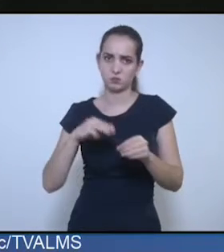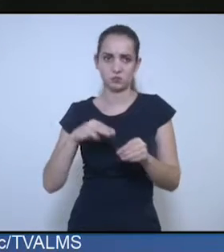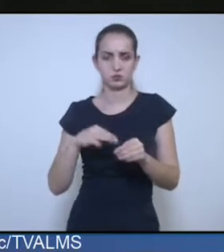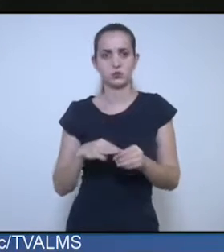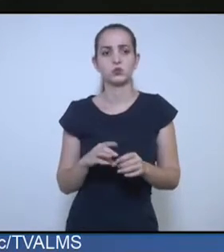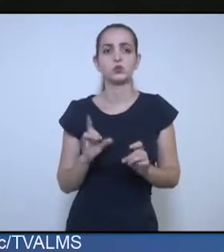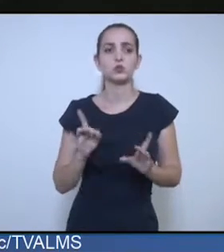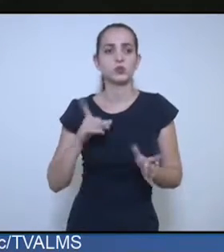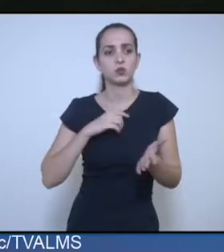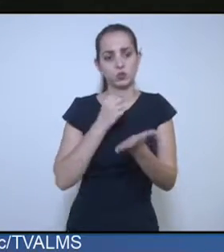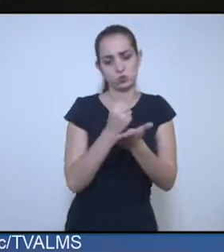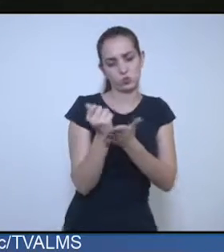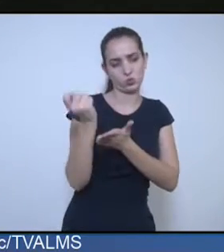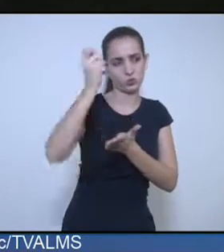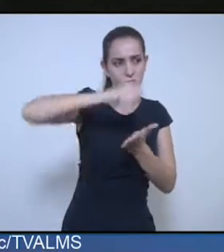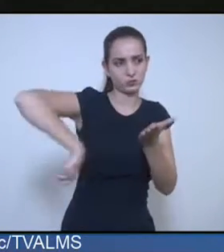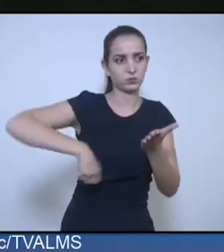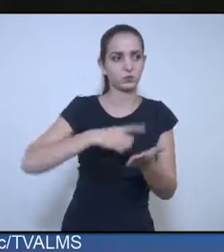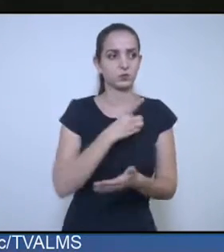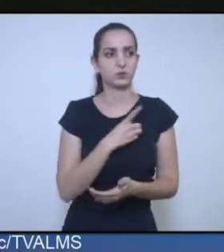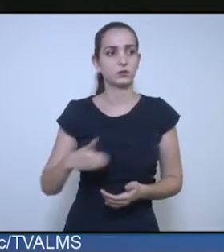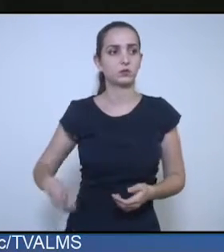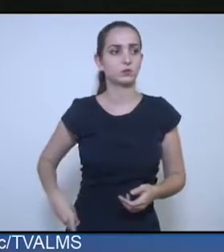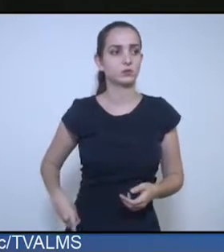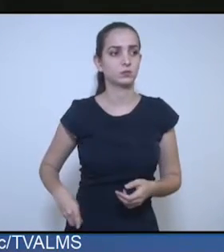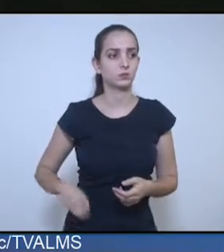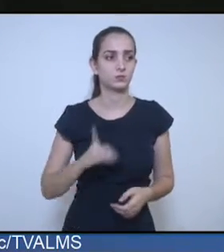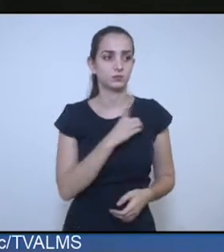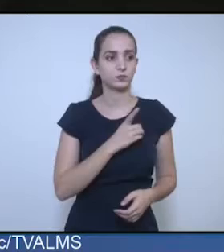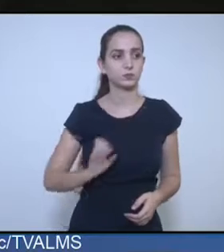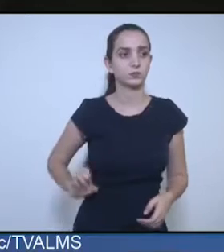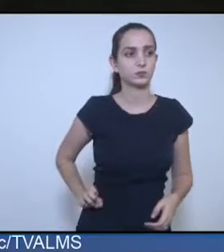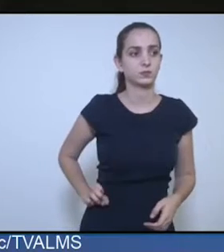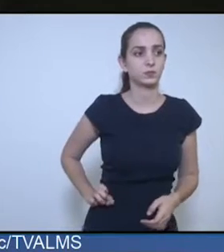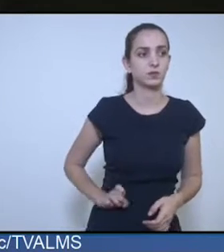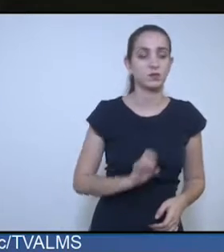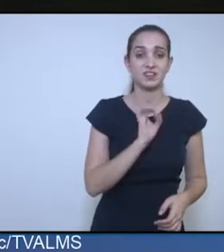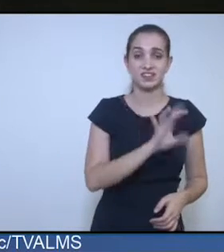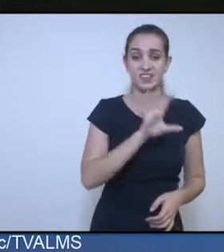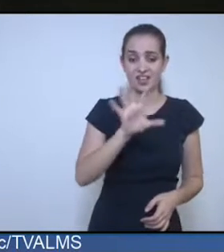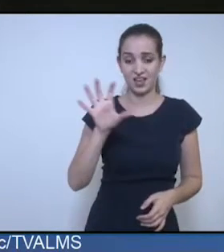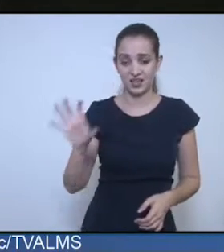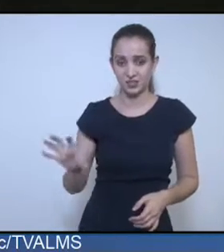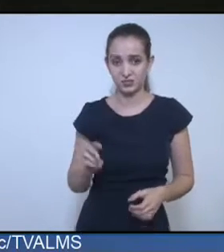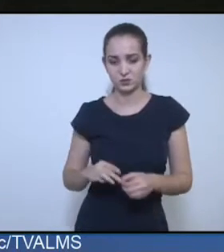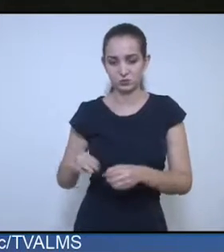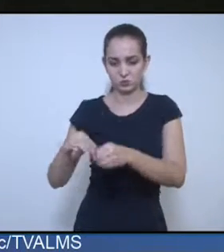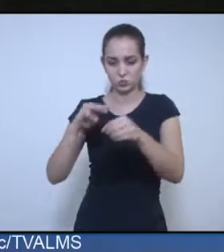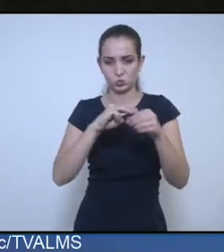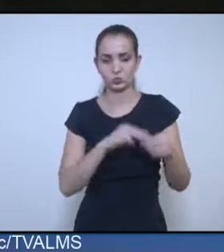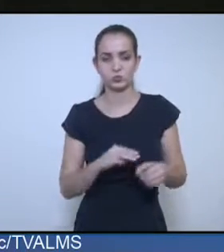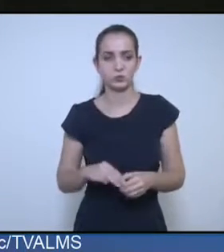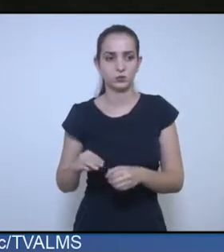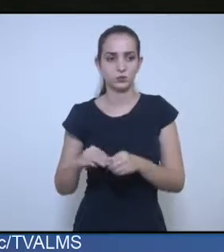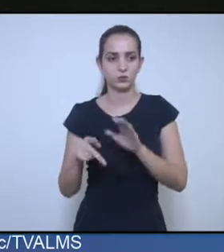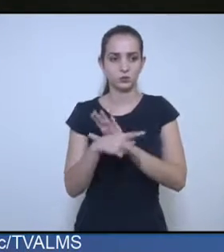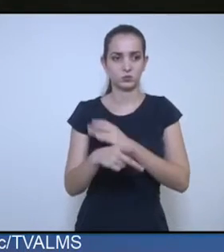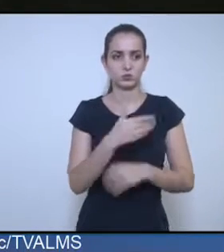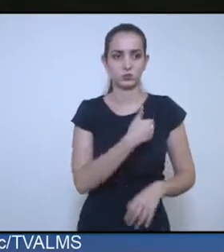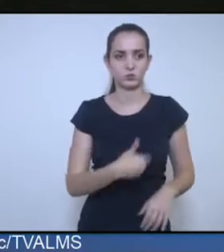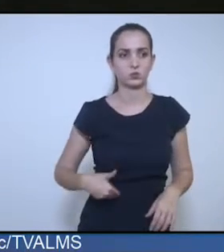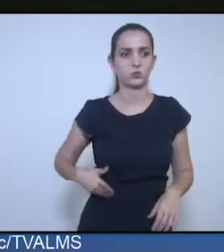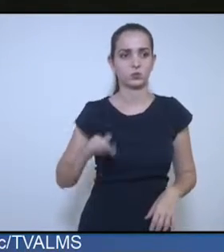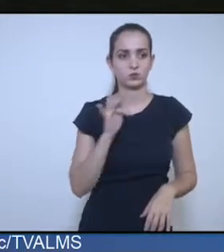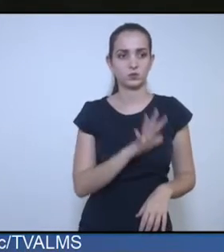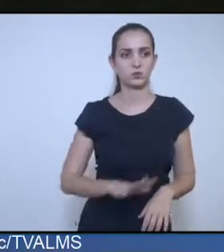é esse que vos fala hoje, deputado estadual. Cada município recebeu das nossas mãos, por parte do governo federal, na